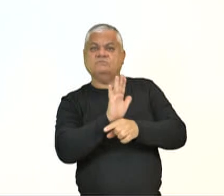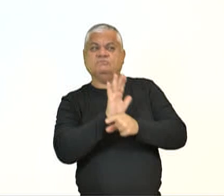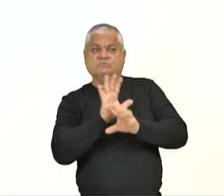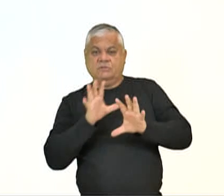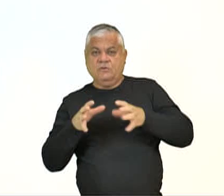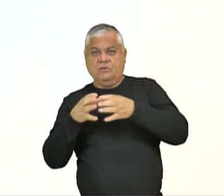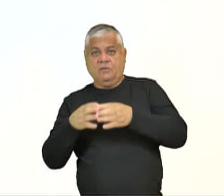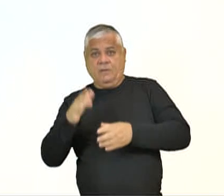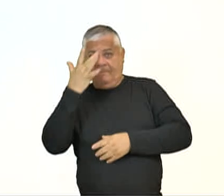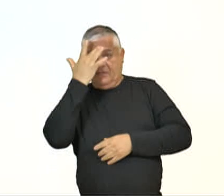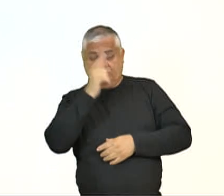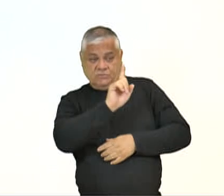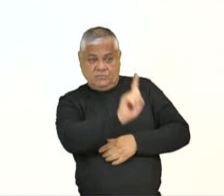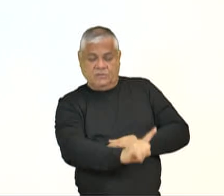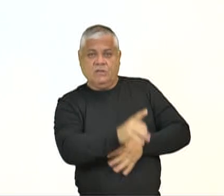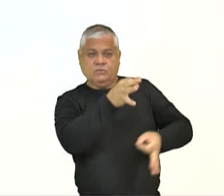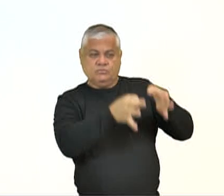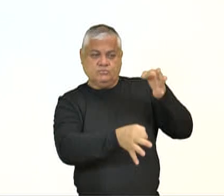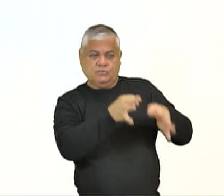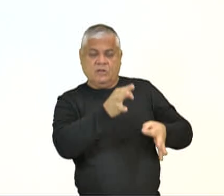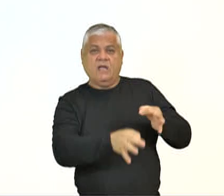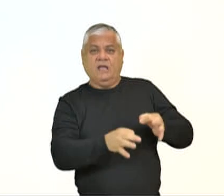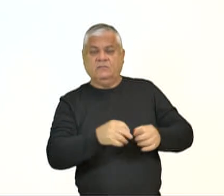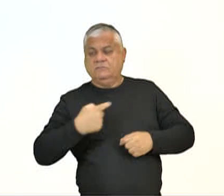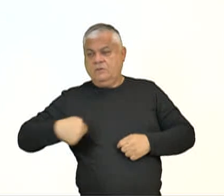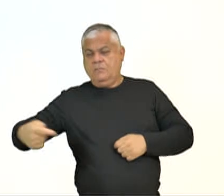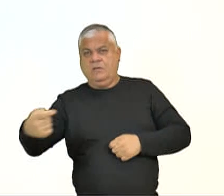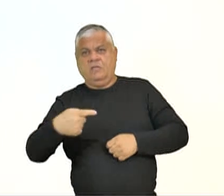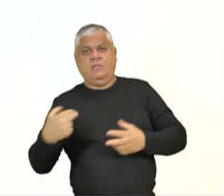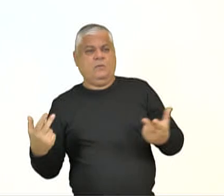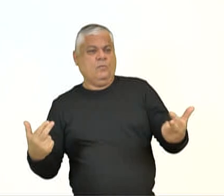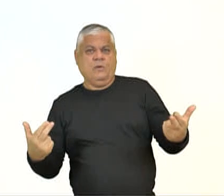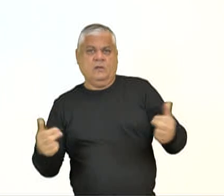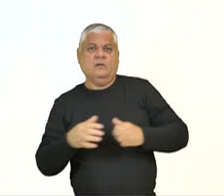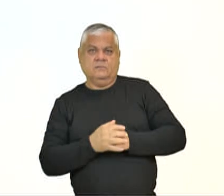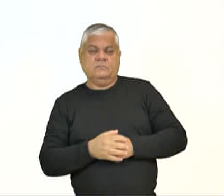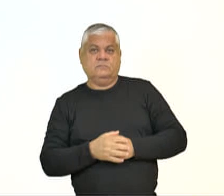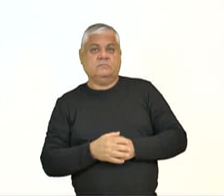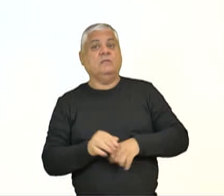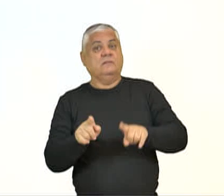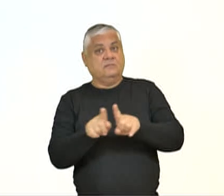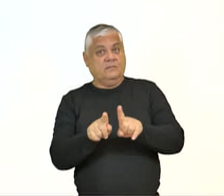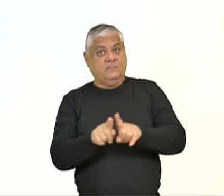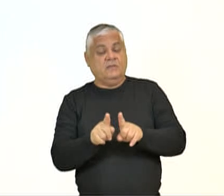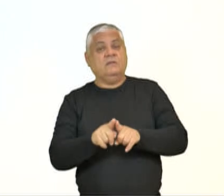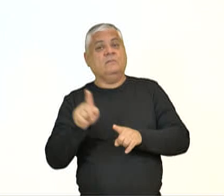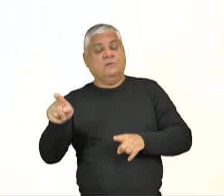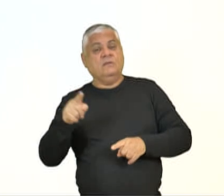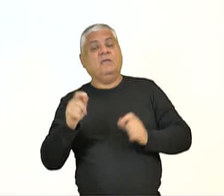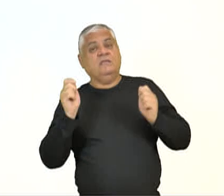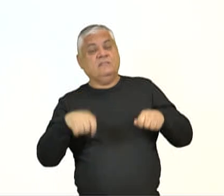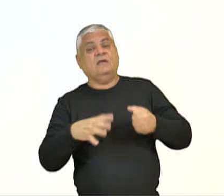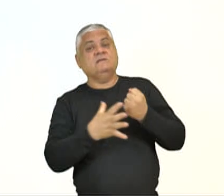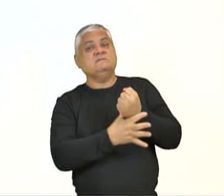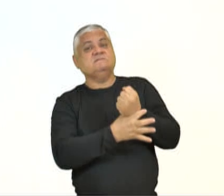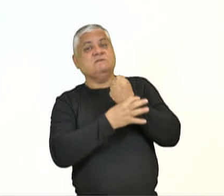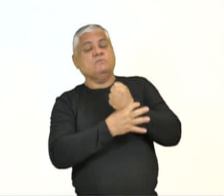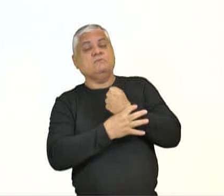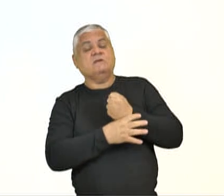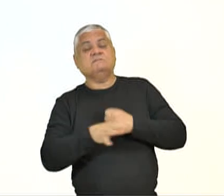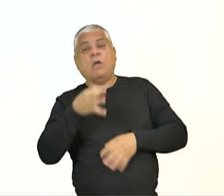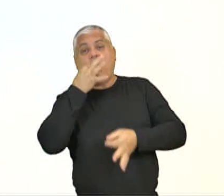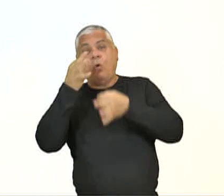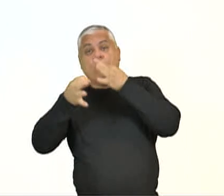ser julgado por seus semelhantes e, principalmente, por assegurar a participação